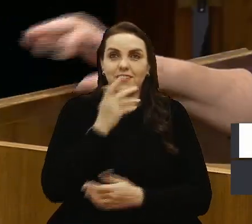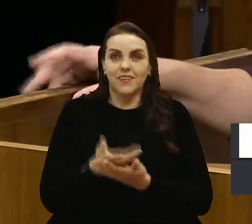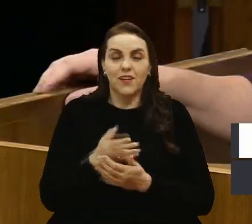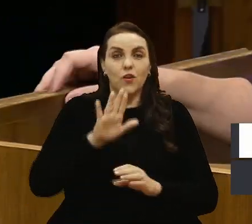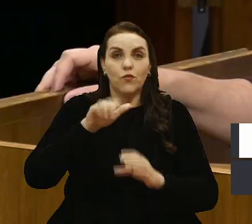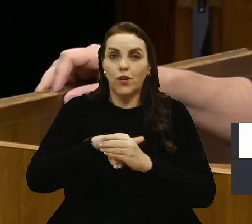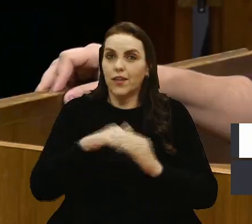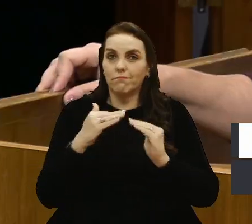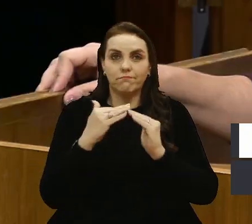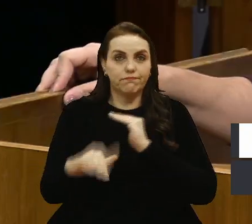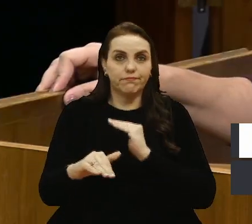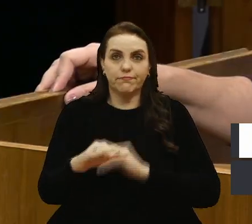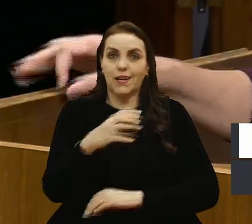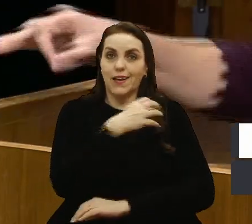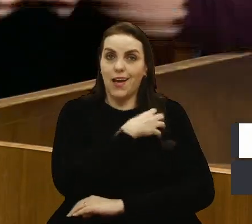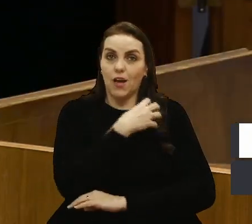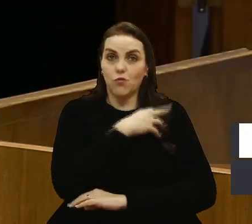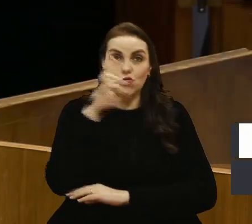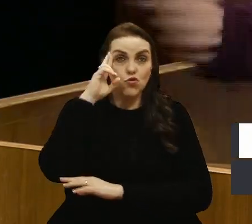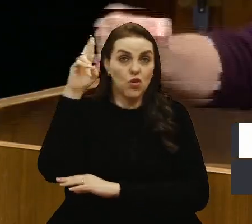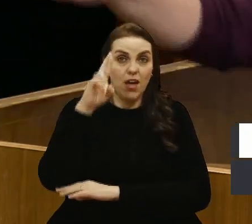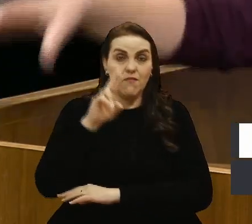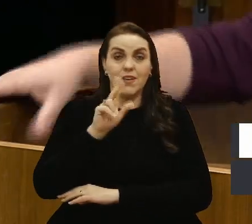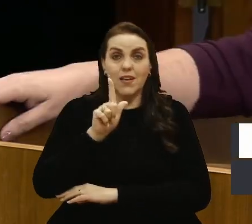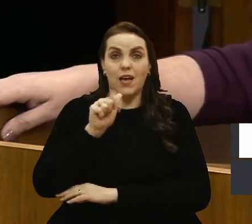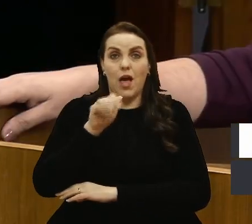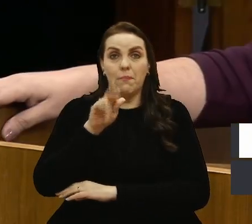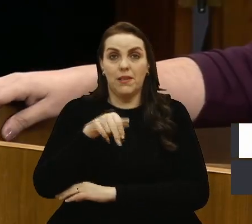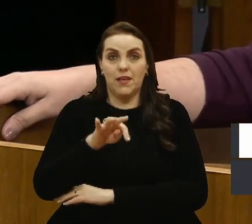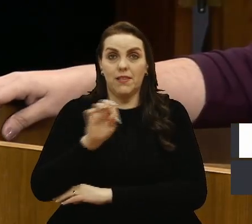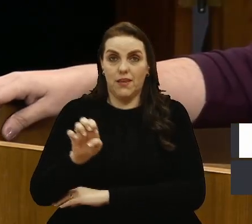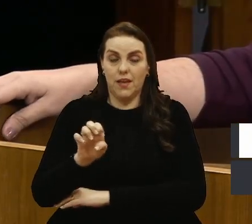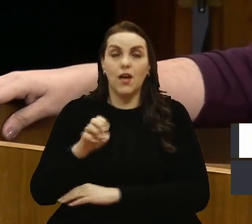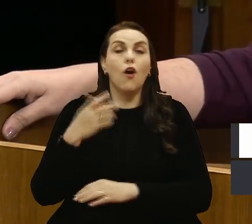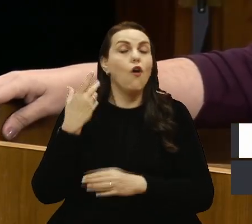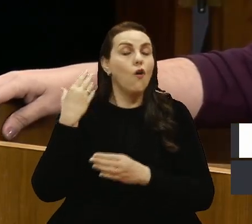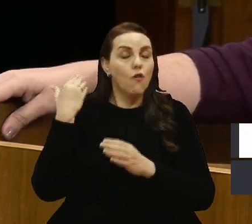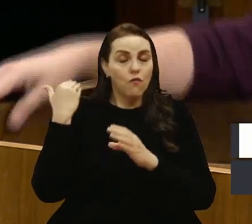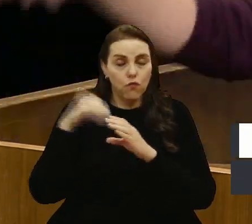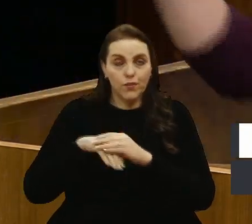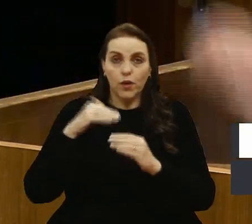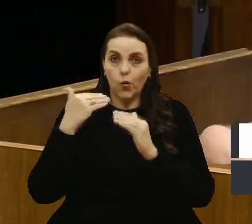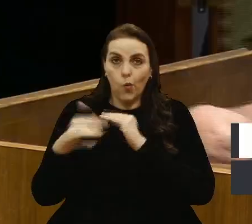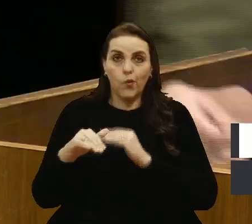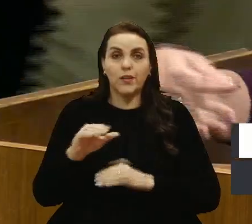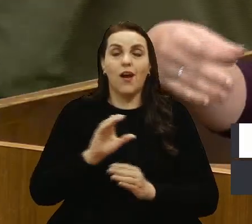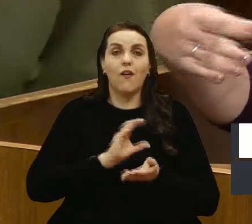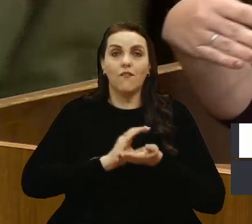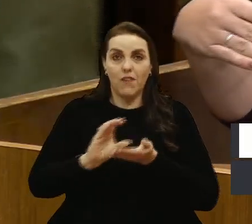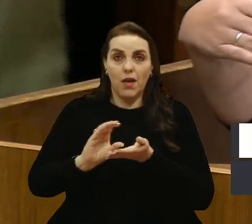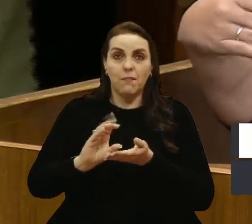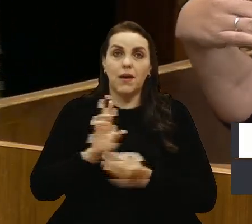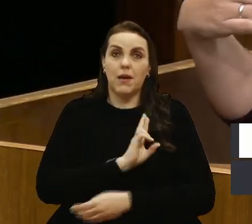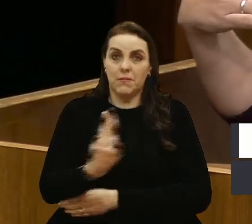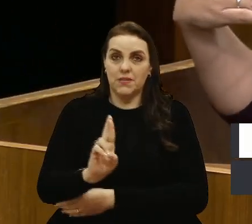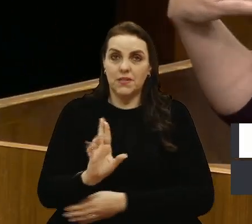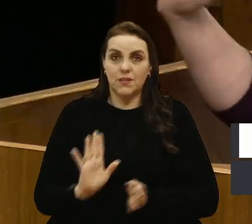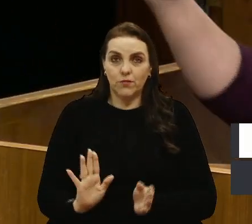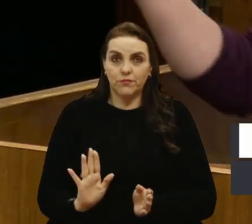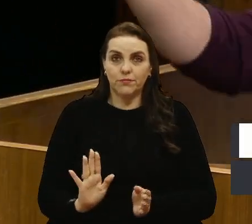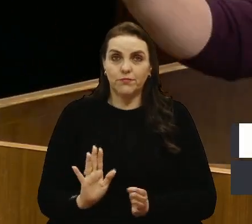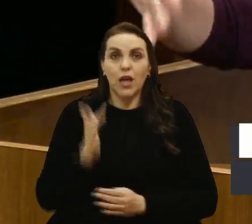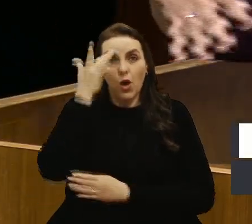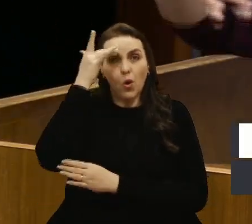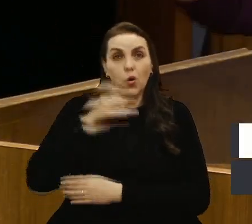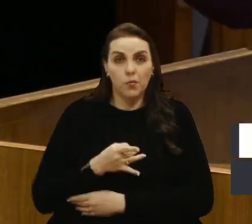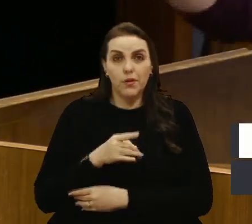contra o cargo de chefe de gabinete, votei contra a verba de representação, entendo que os